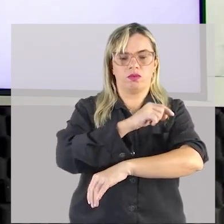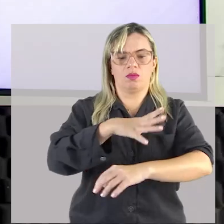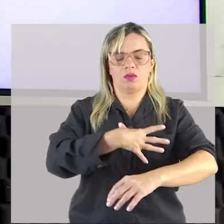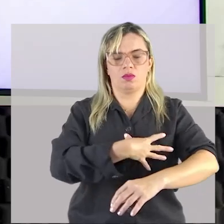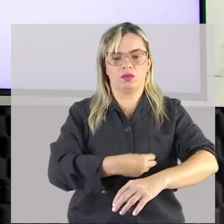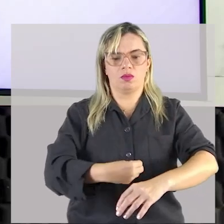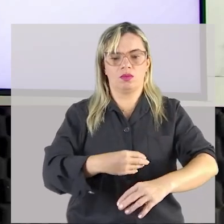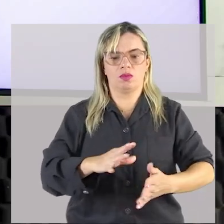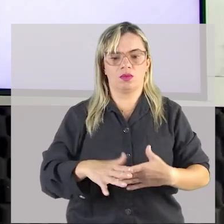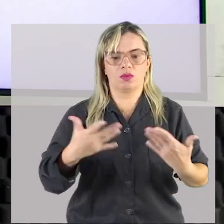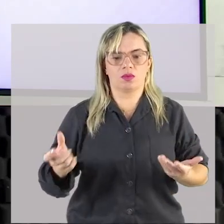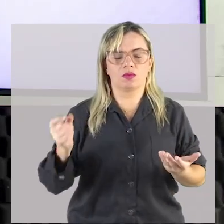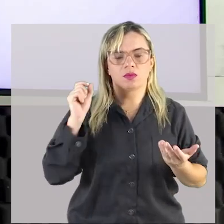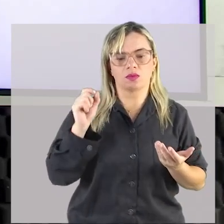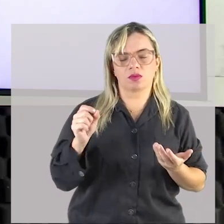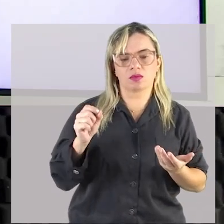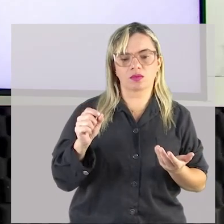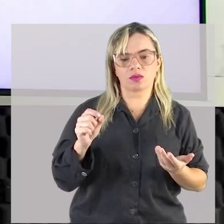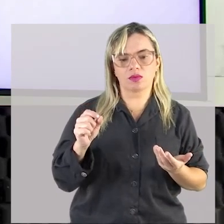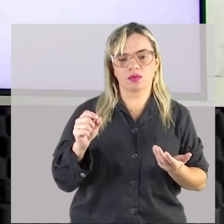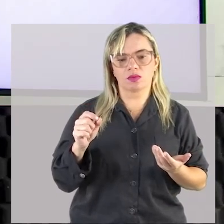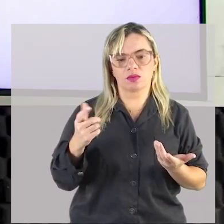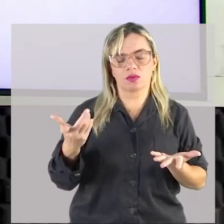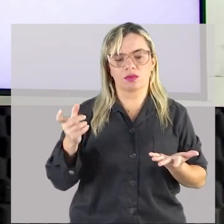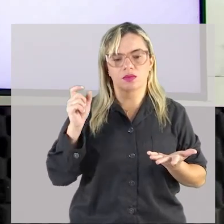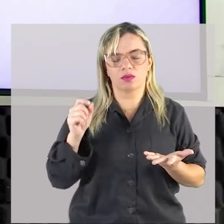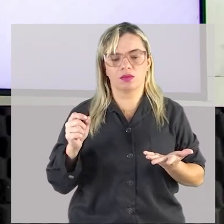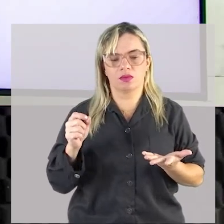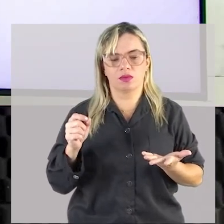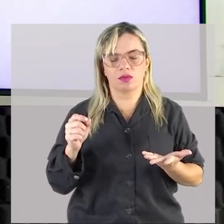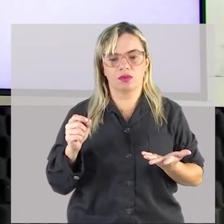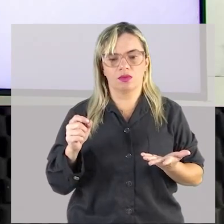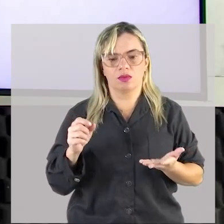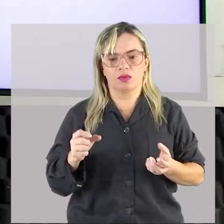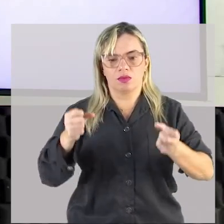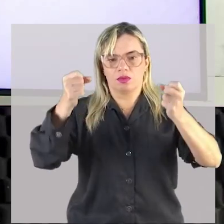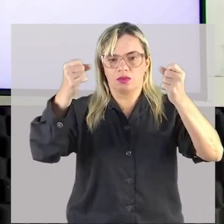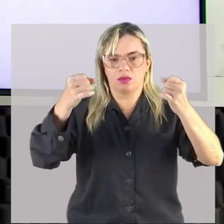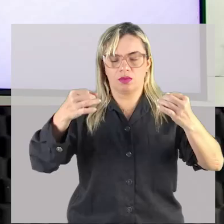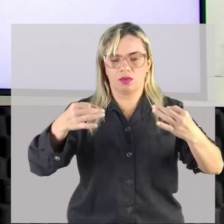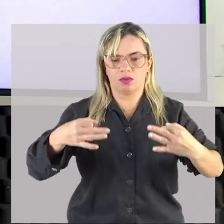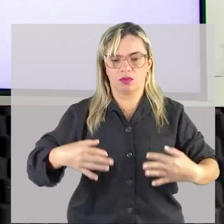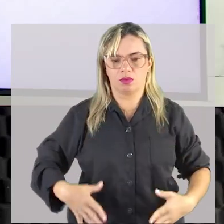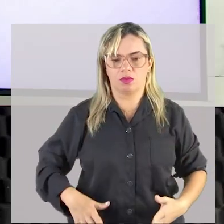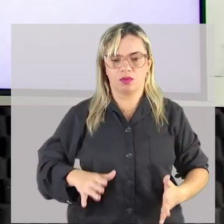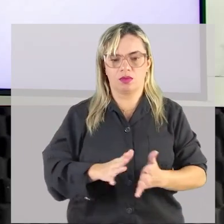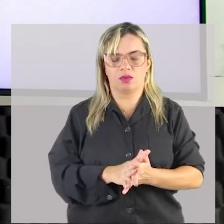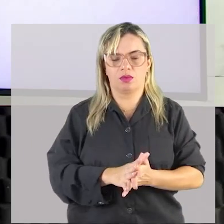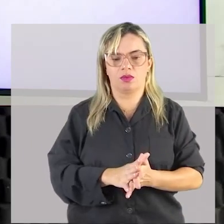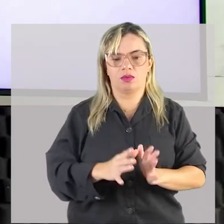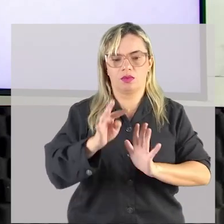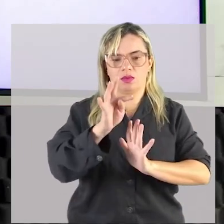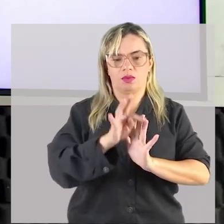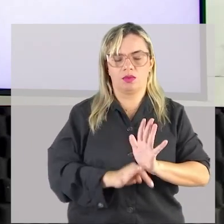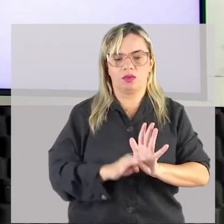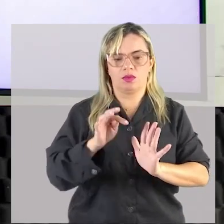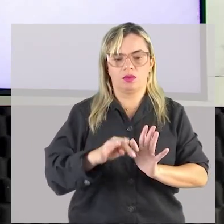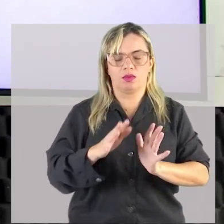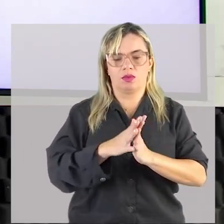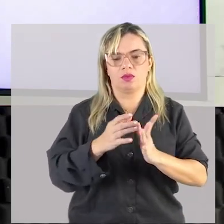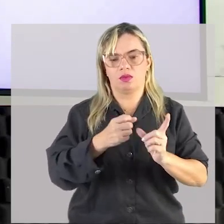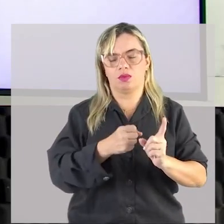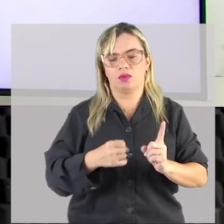no filho, né? Então, assim, apesar da questão ter feito toda essa